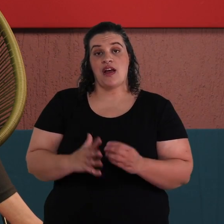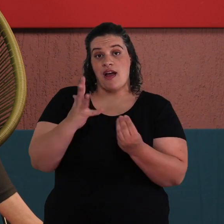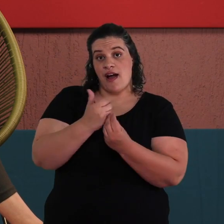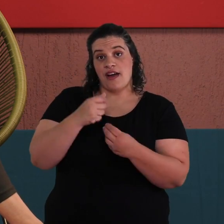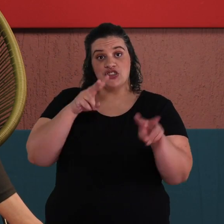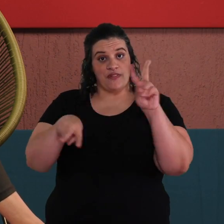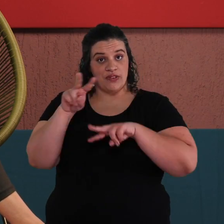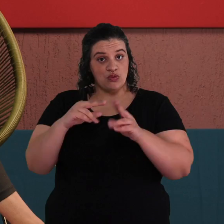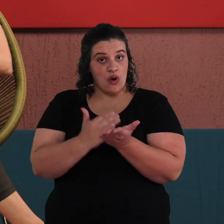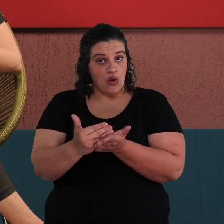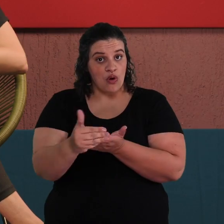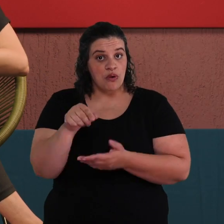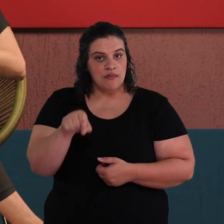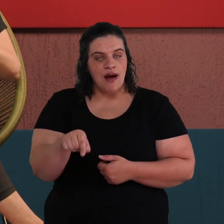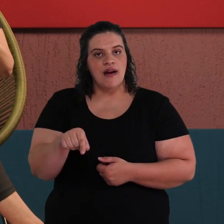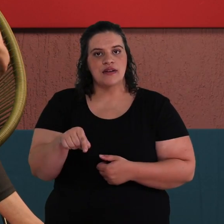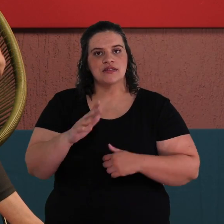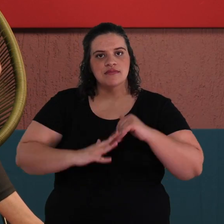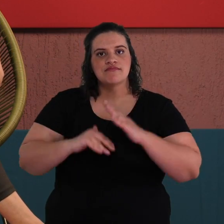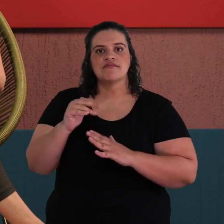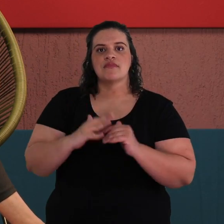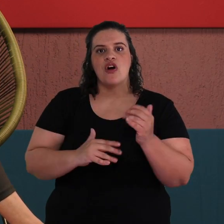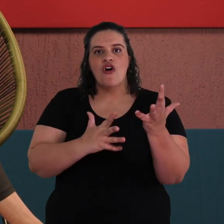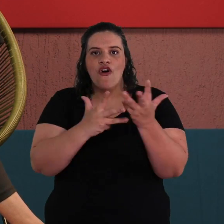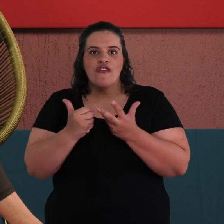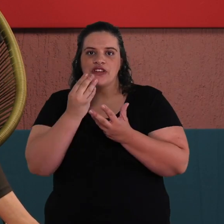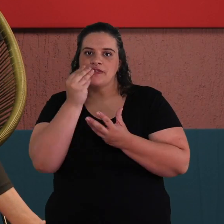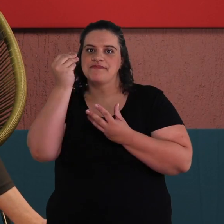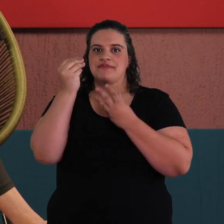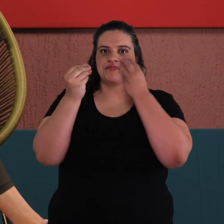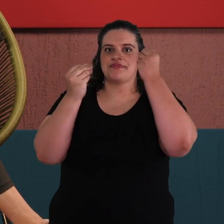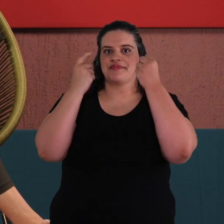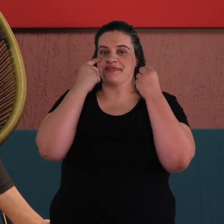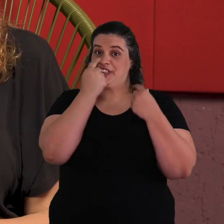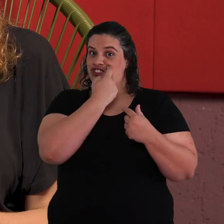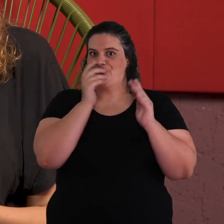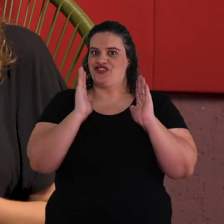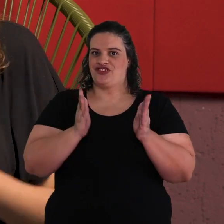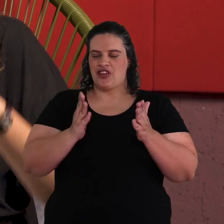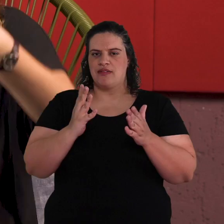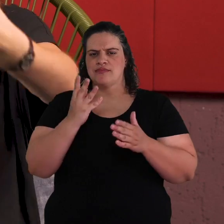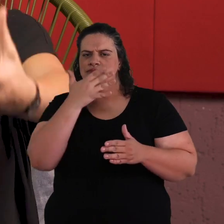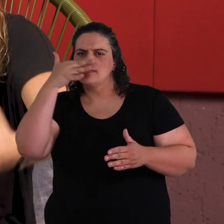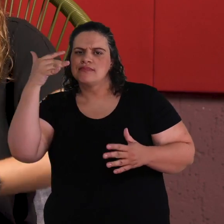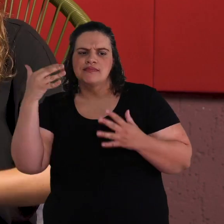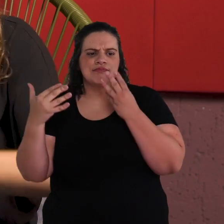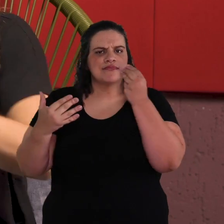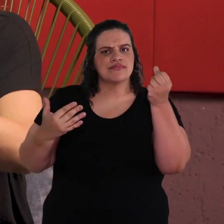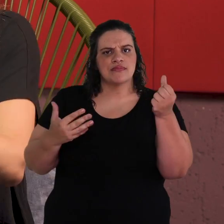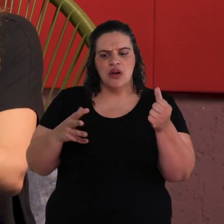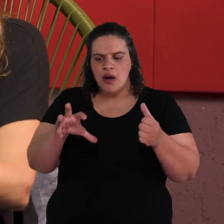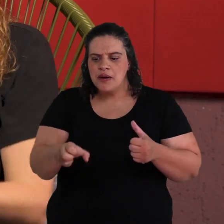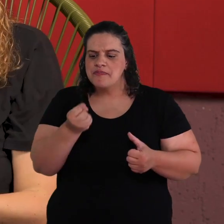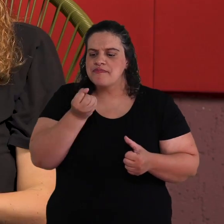das artes visuais, a gente começa a tecer, a convidar os outros sentidos a participar, né? Na medida que a gente sente o cheiro, o